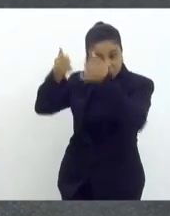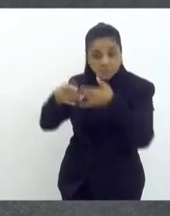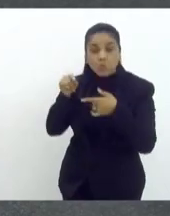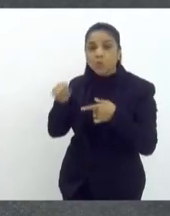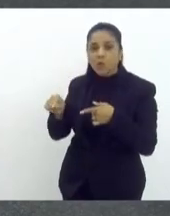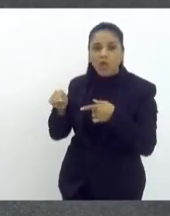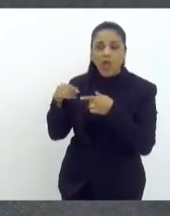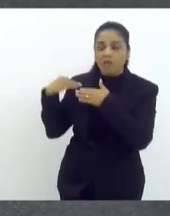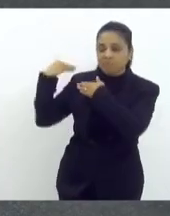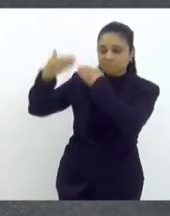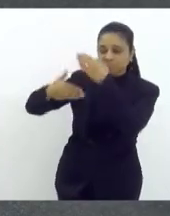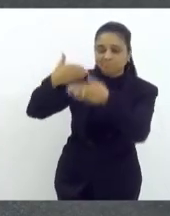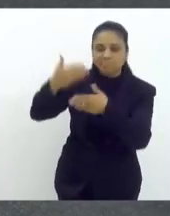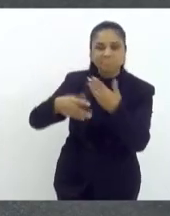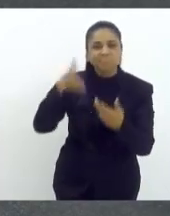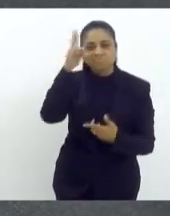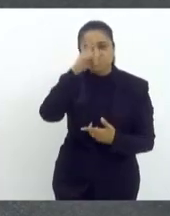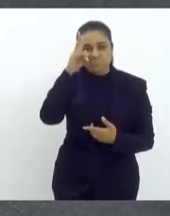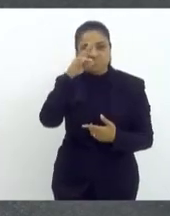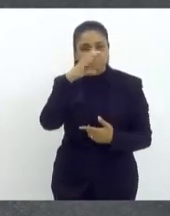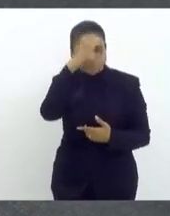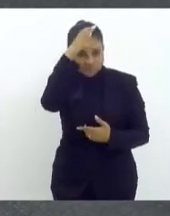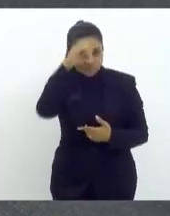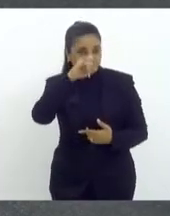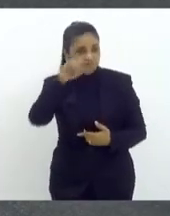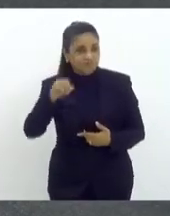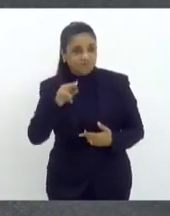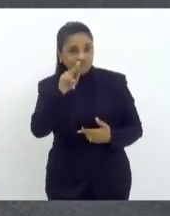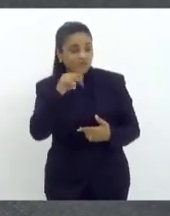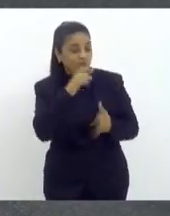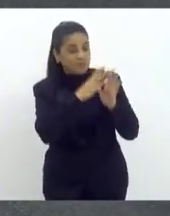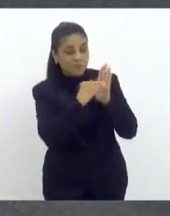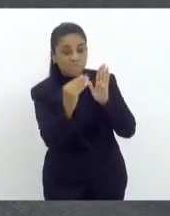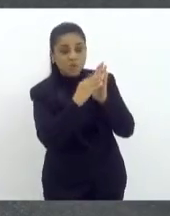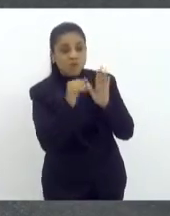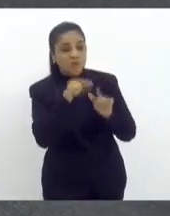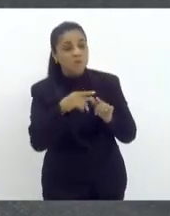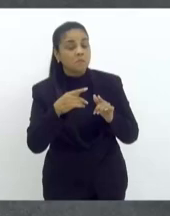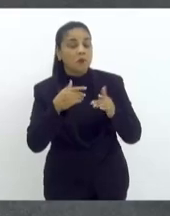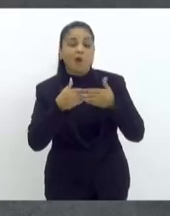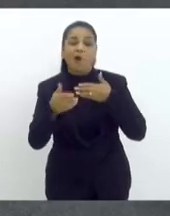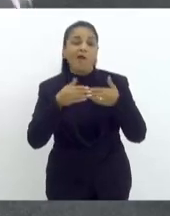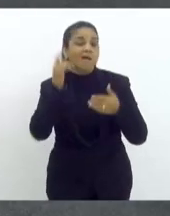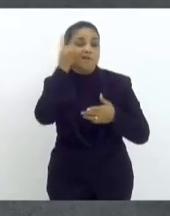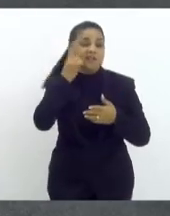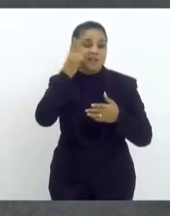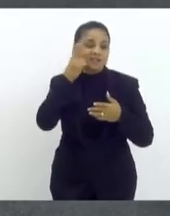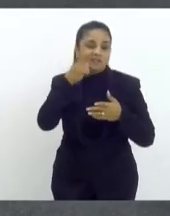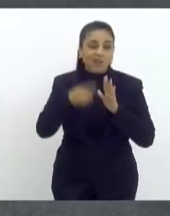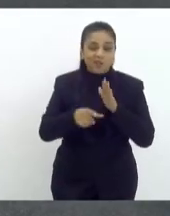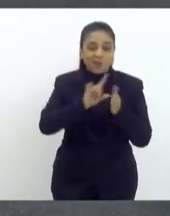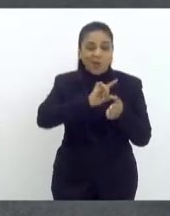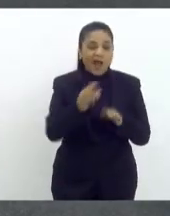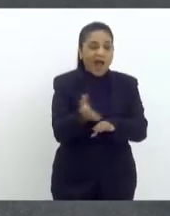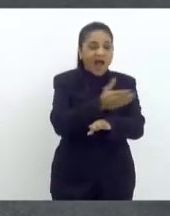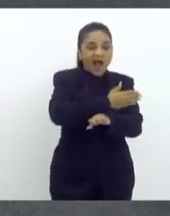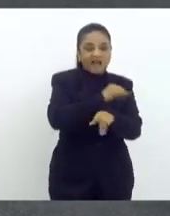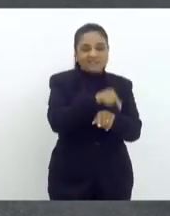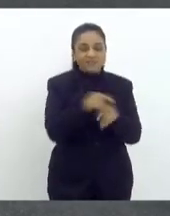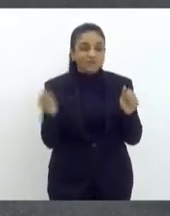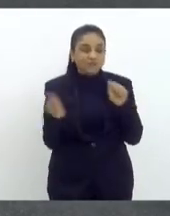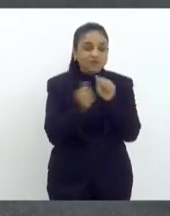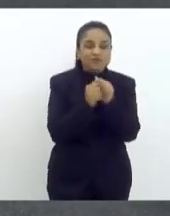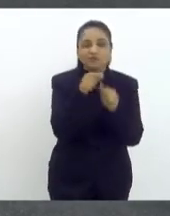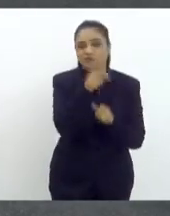trajetória e ressaltou o quanto que vossa excelência inspiração mesmo para parlamentares que entraram ainda antes que entraram com vossa